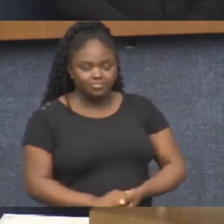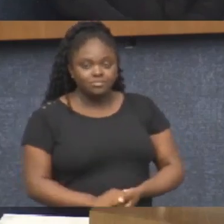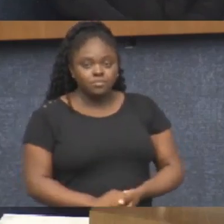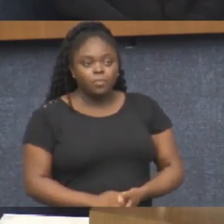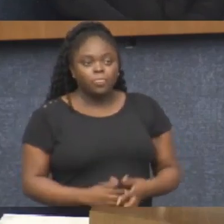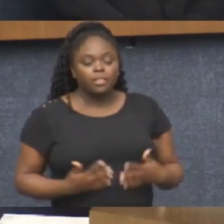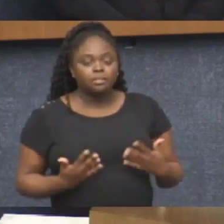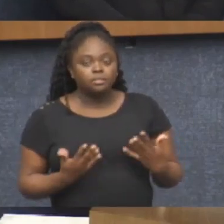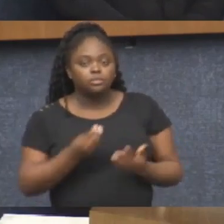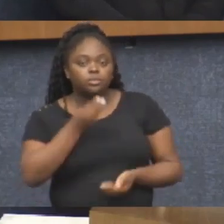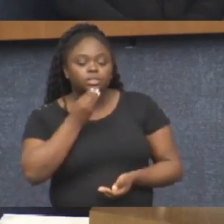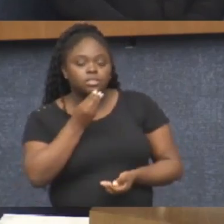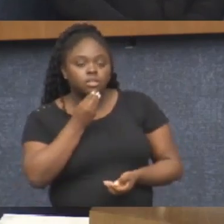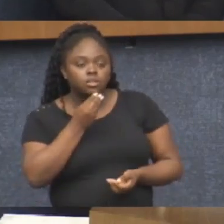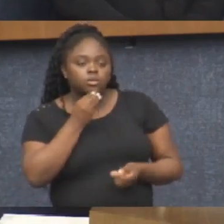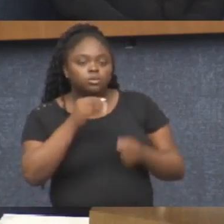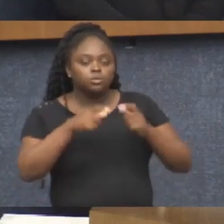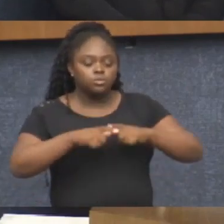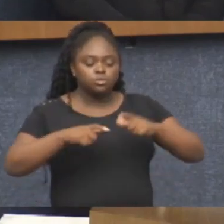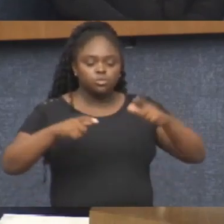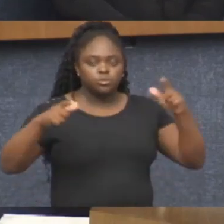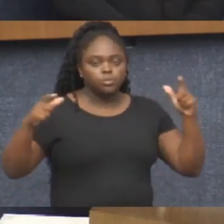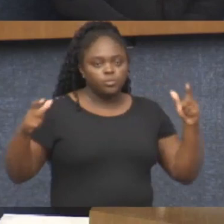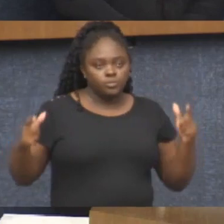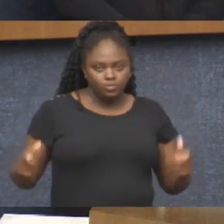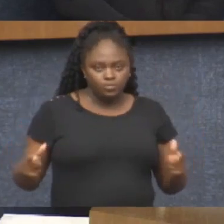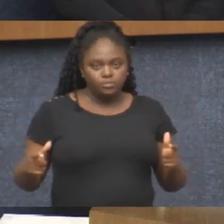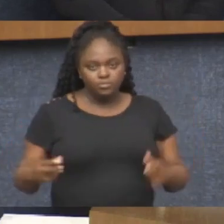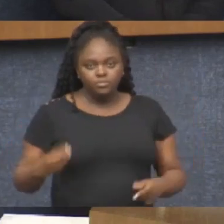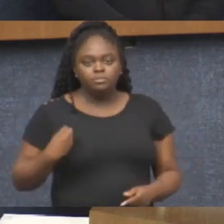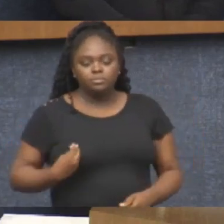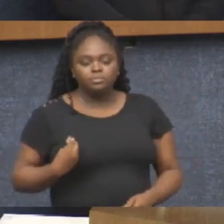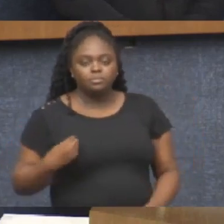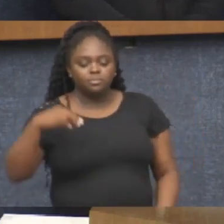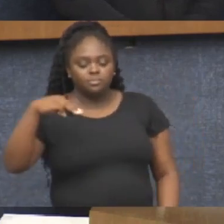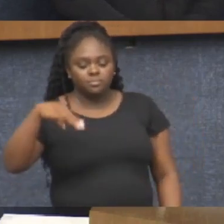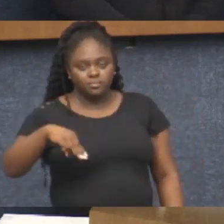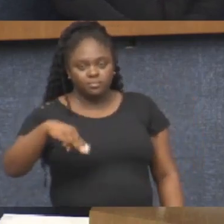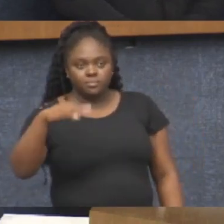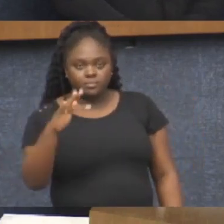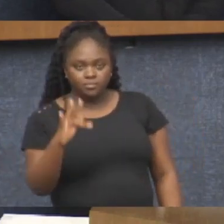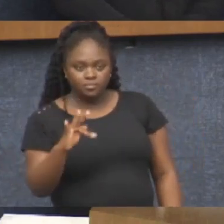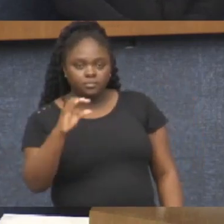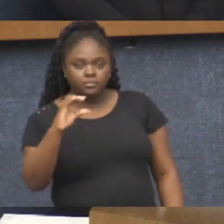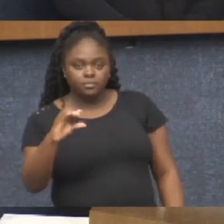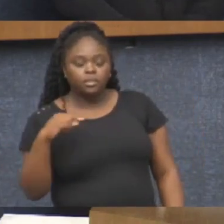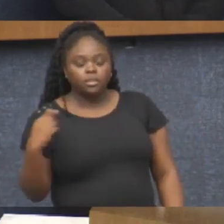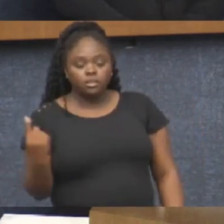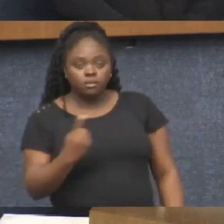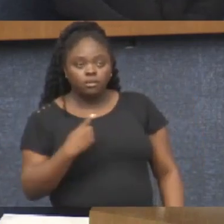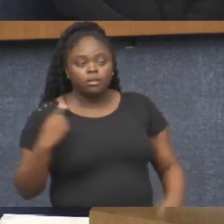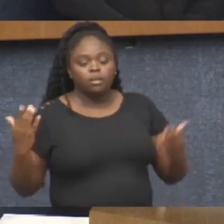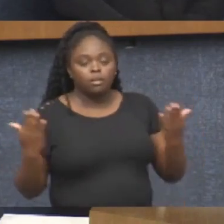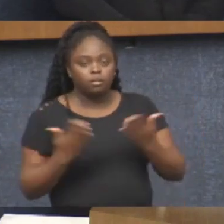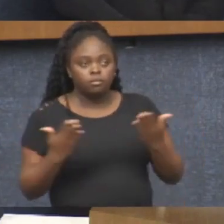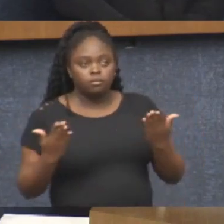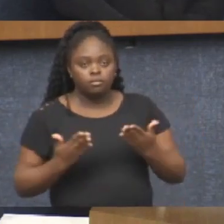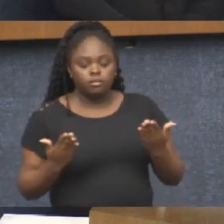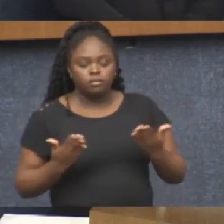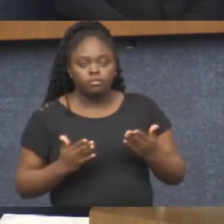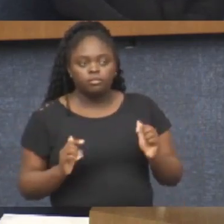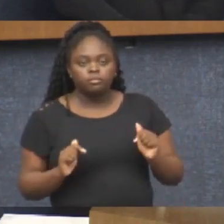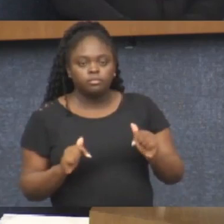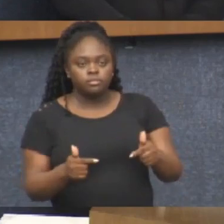o desejo de ampliar cada vez mais a presença do MFC. Nós estamos agora fazendo, inclusive,